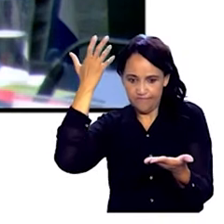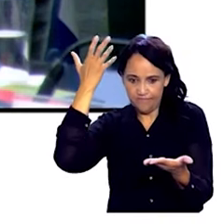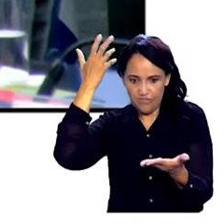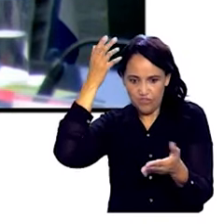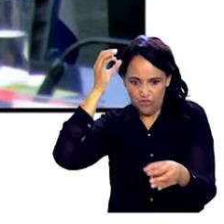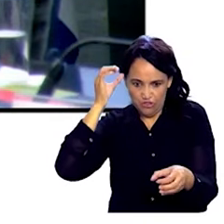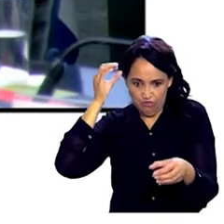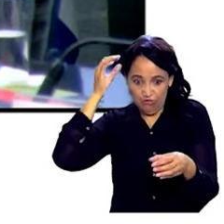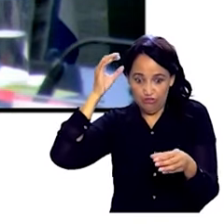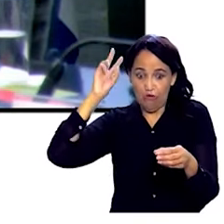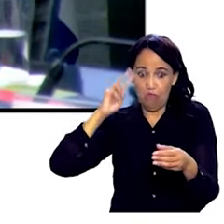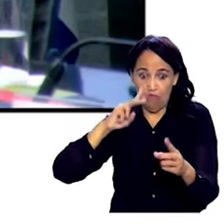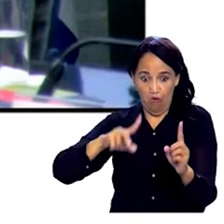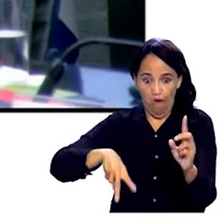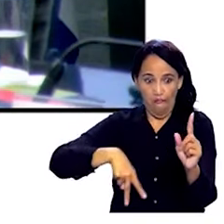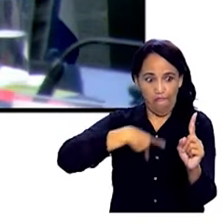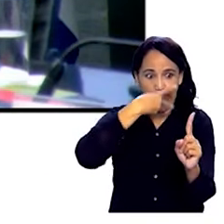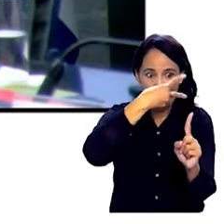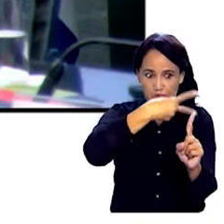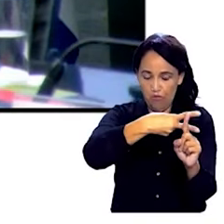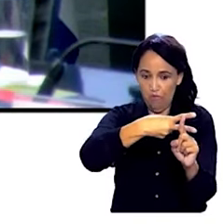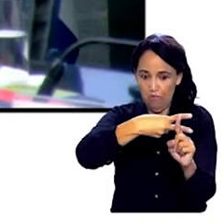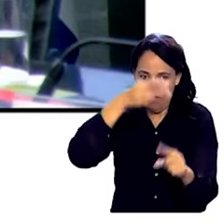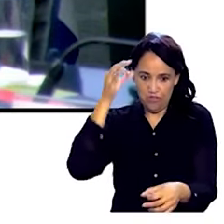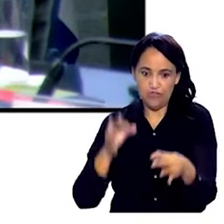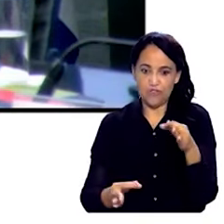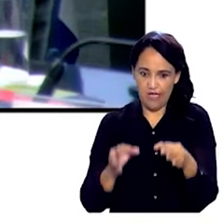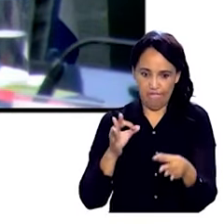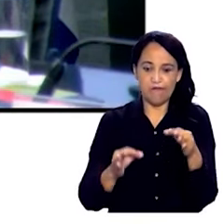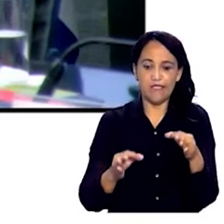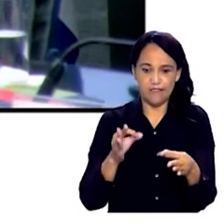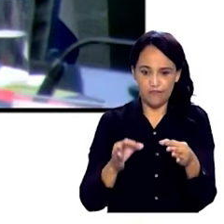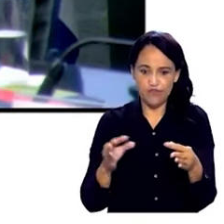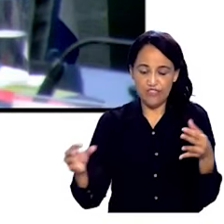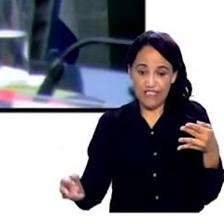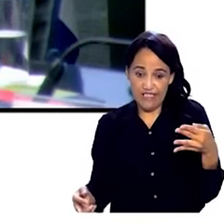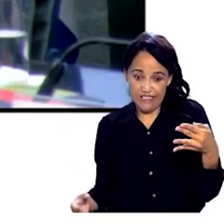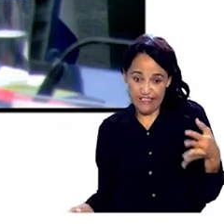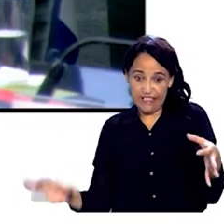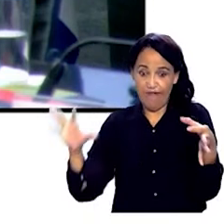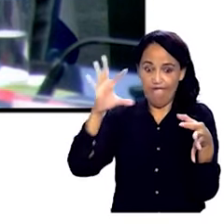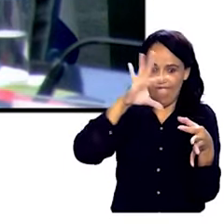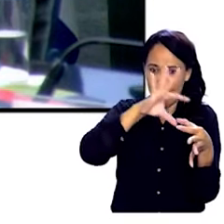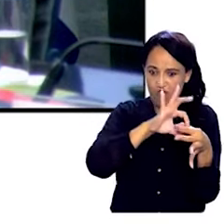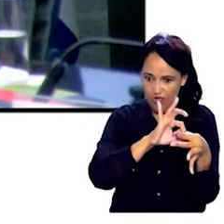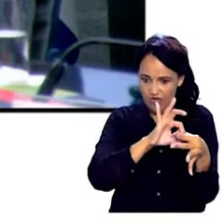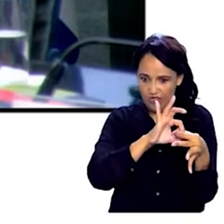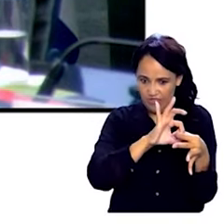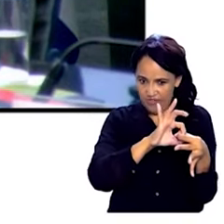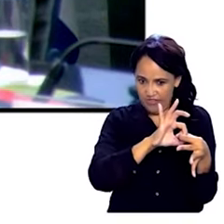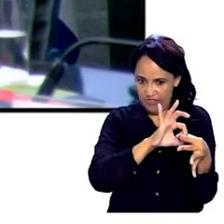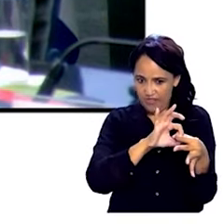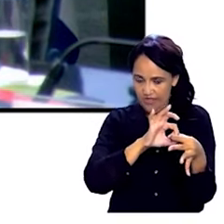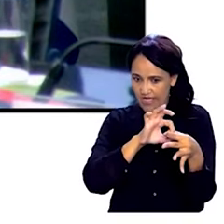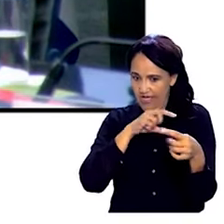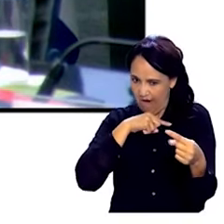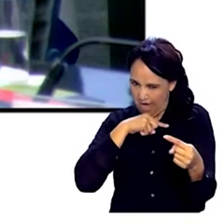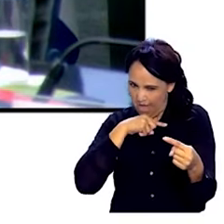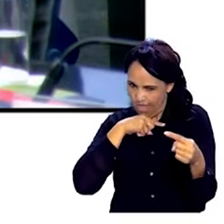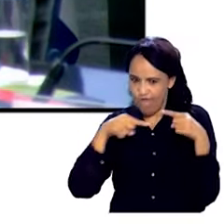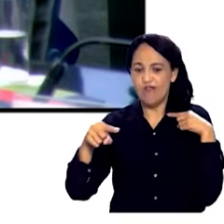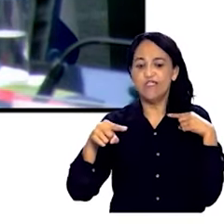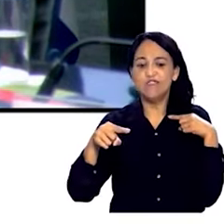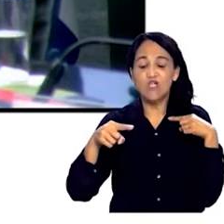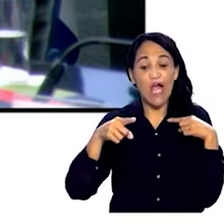plenos normalmente vinculantes e com filtros pra seleção e lá na diagonal